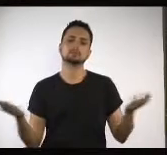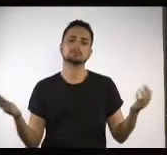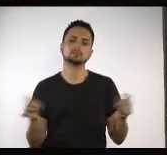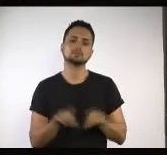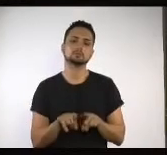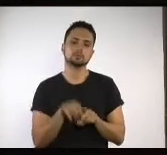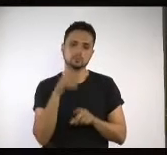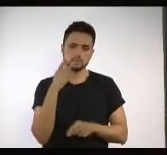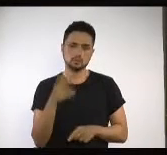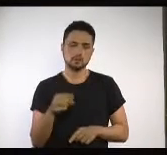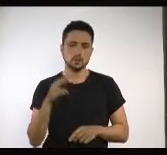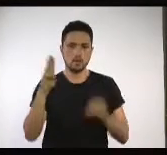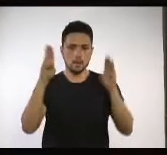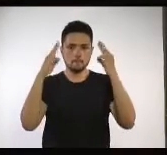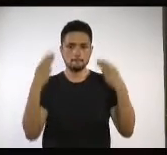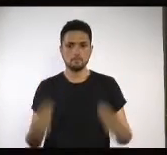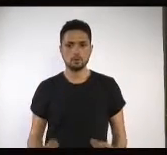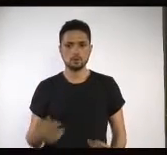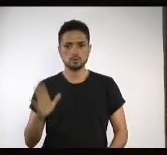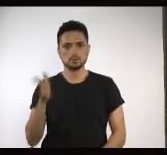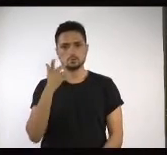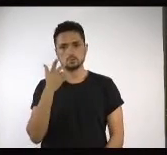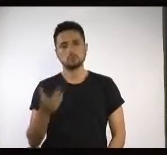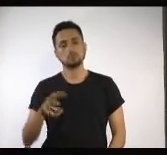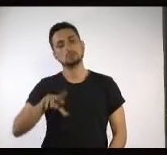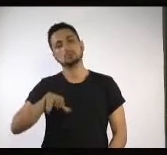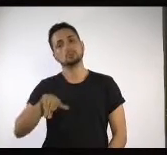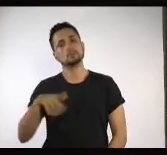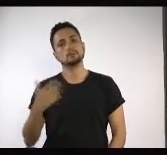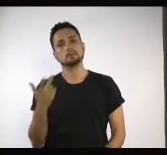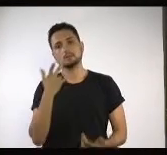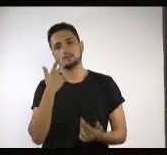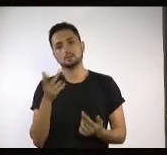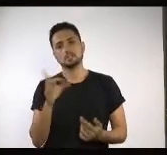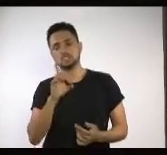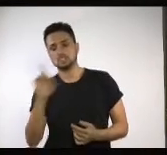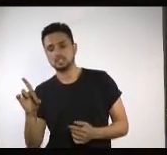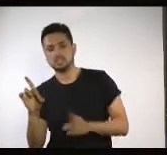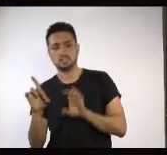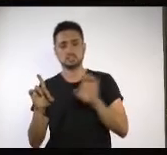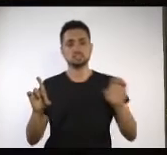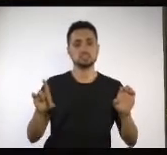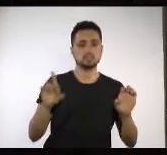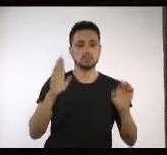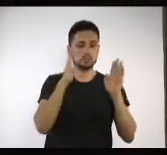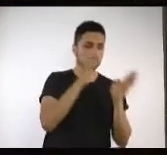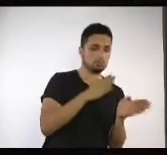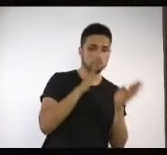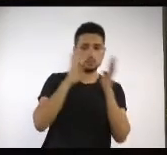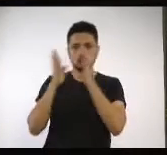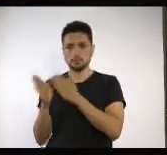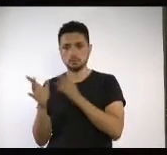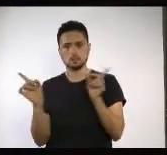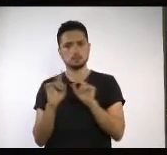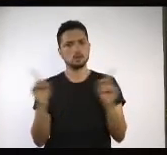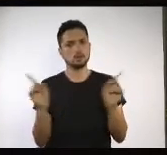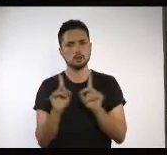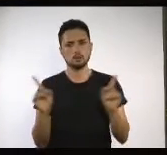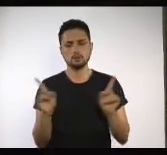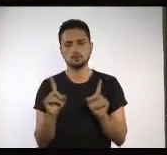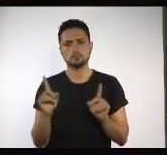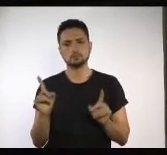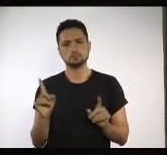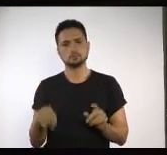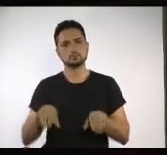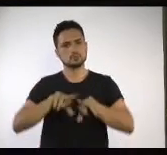no que disse Mônica aqui ontem, não é necessariamente ser de direita ou ser de esquerda. Neste caso, não. Isso serve para